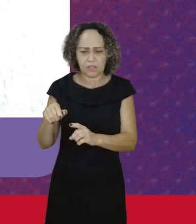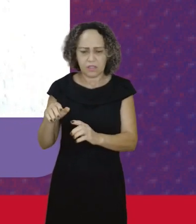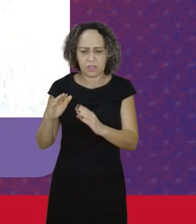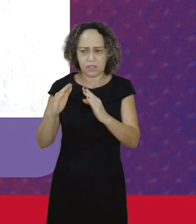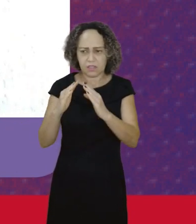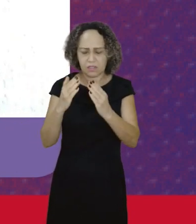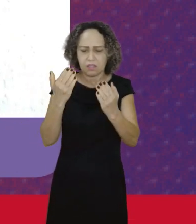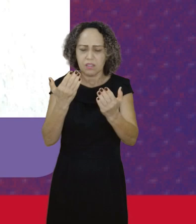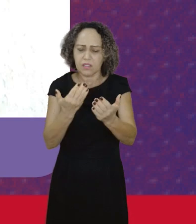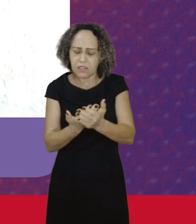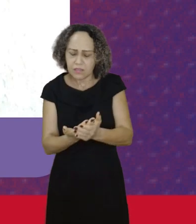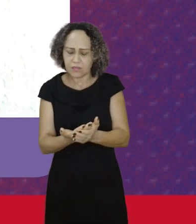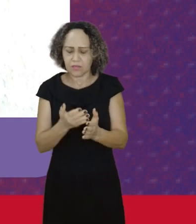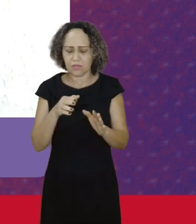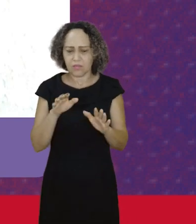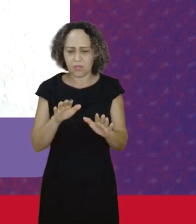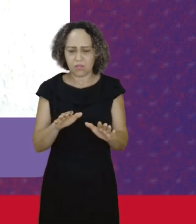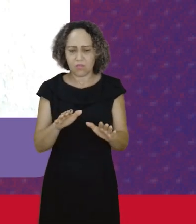ensino domiciliar, né?